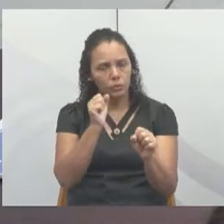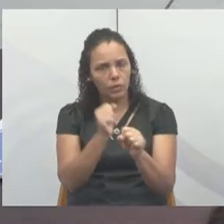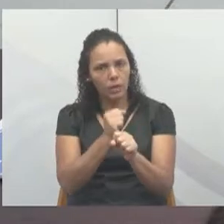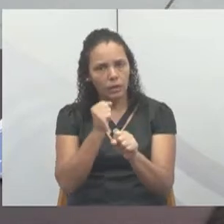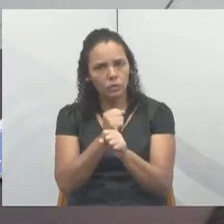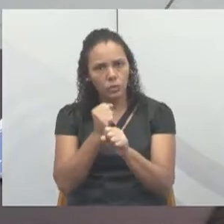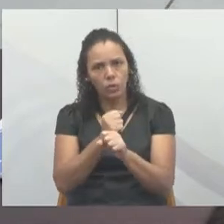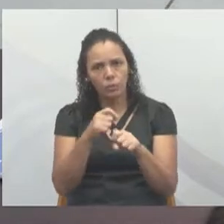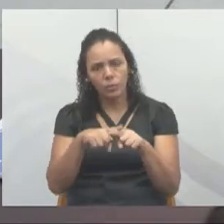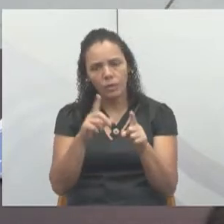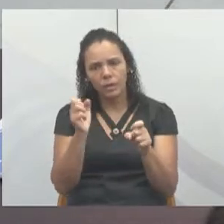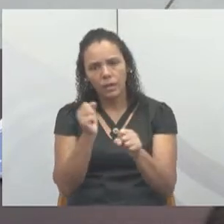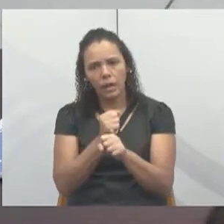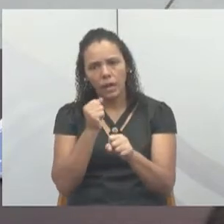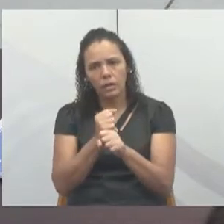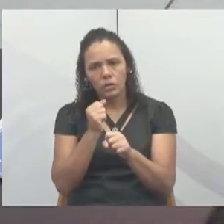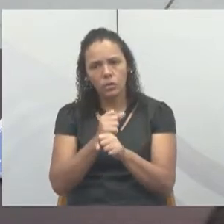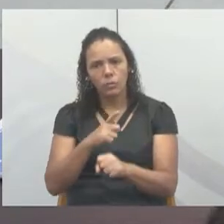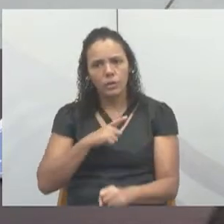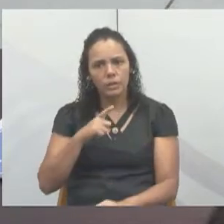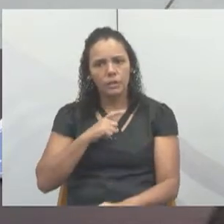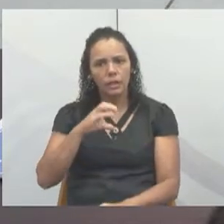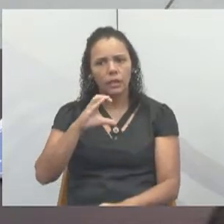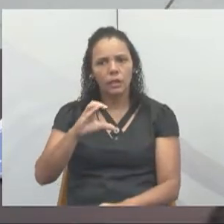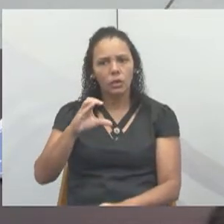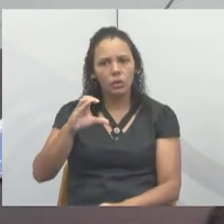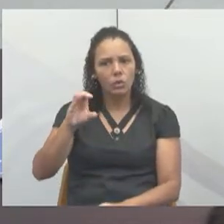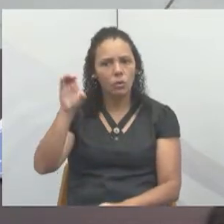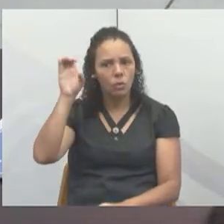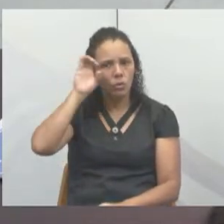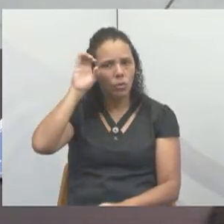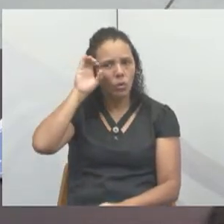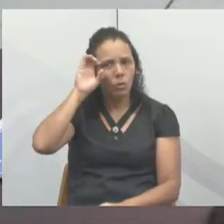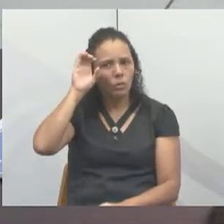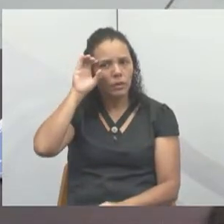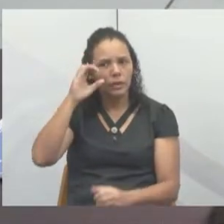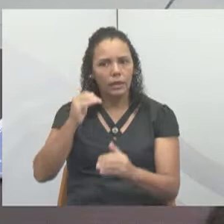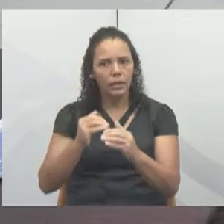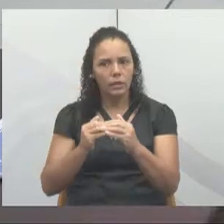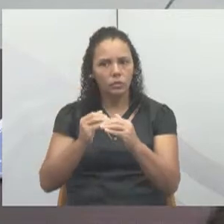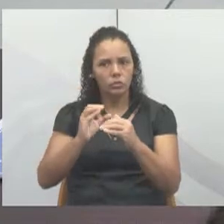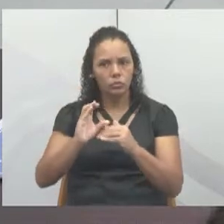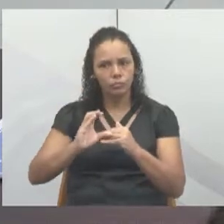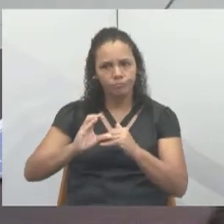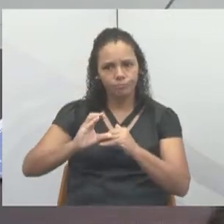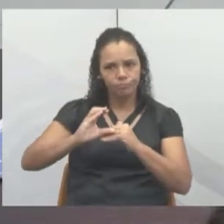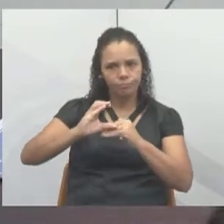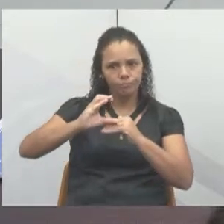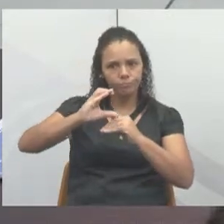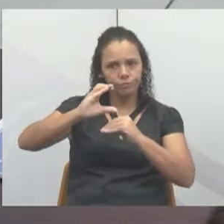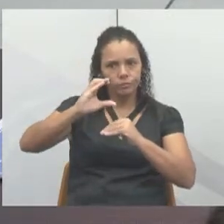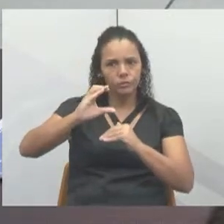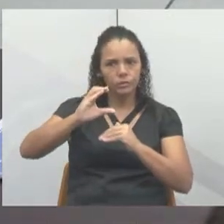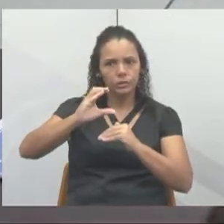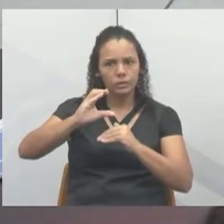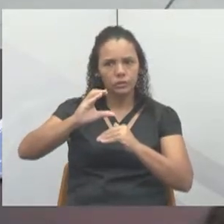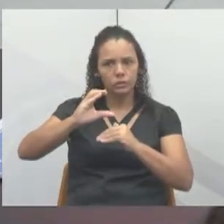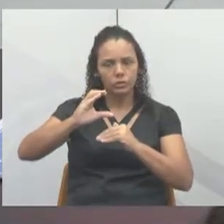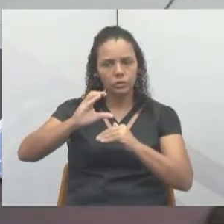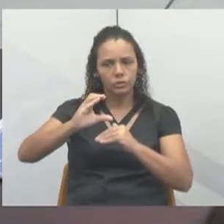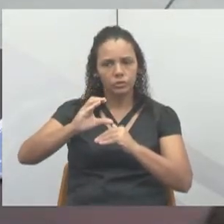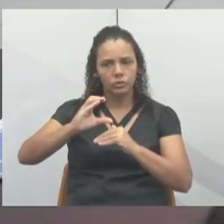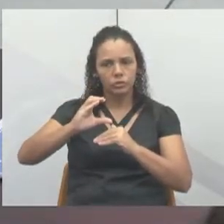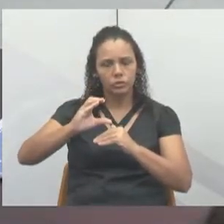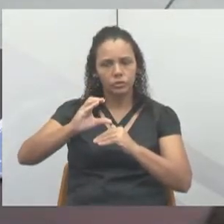elas estão ficando com a camada de concreto flutuante, porque joga uma camada de brita por cima e joga o concreto por cima na